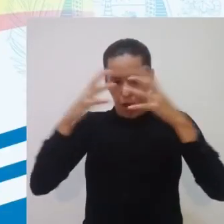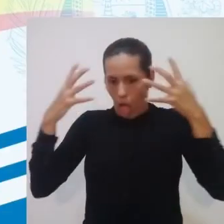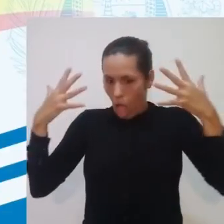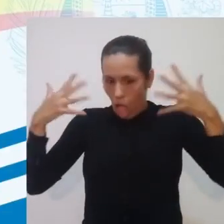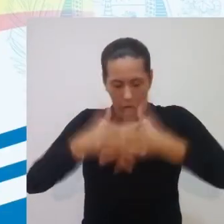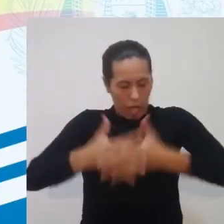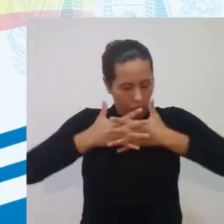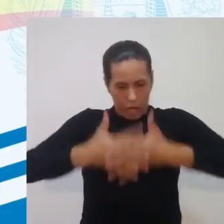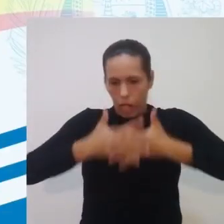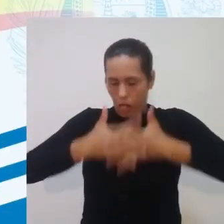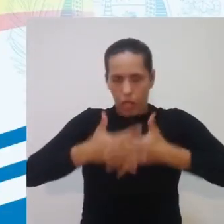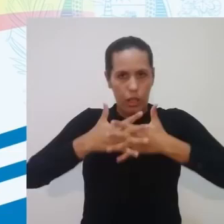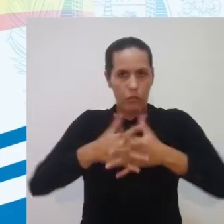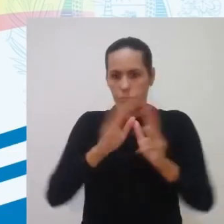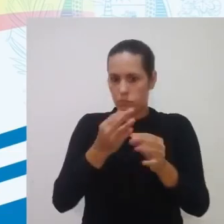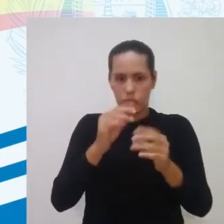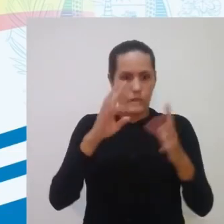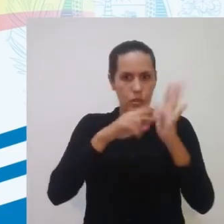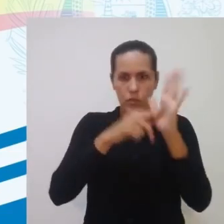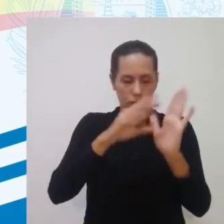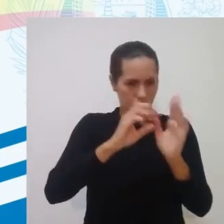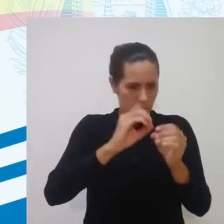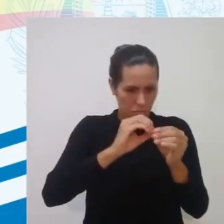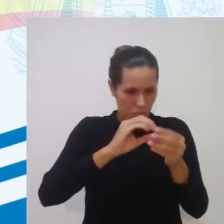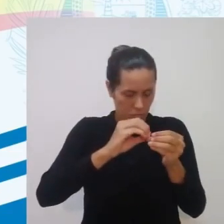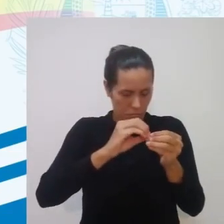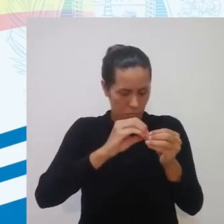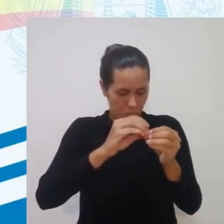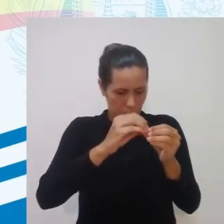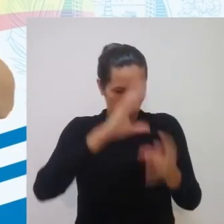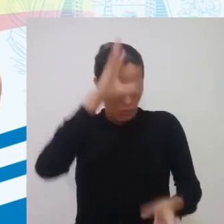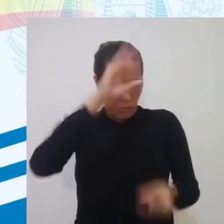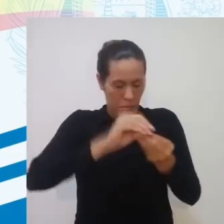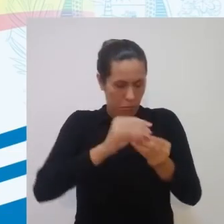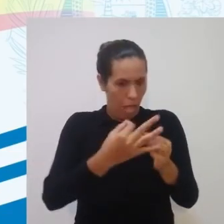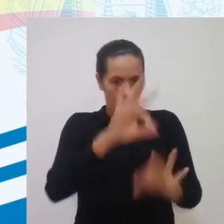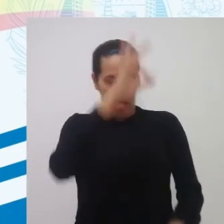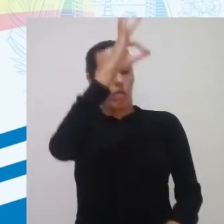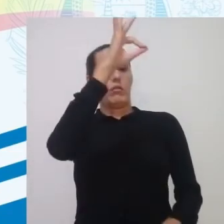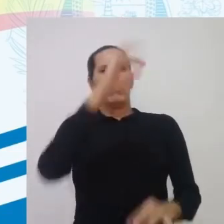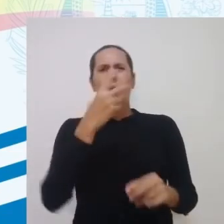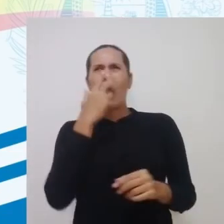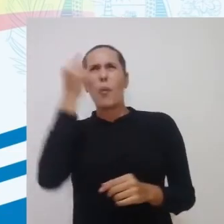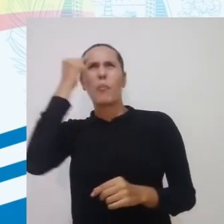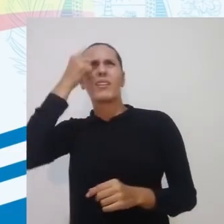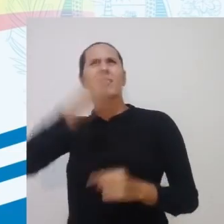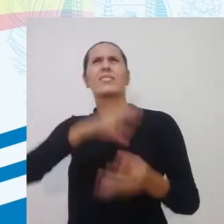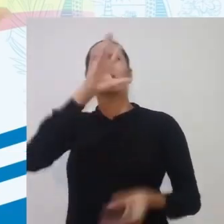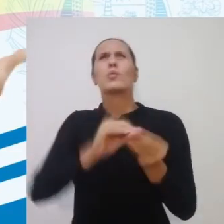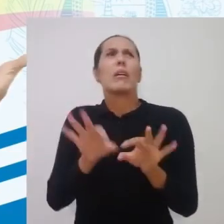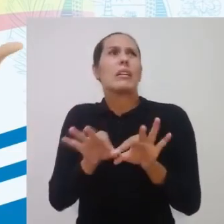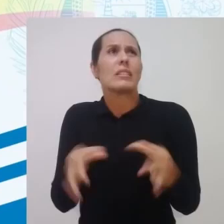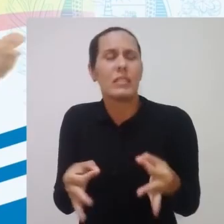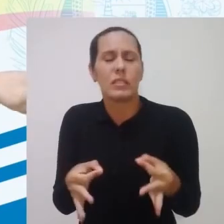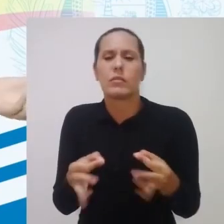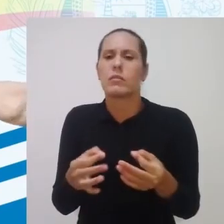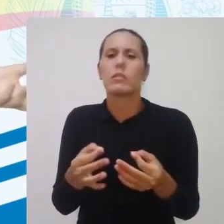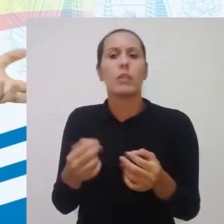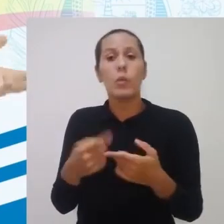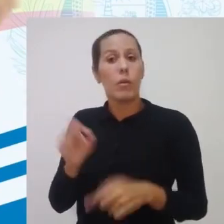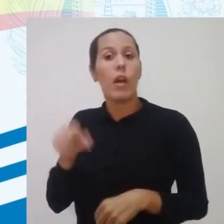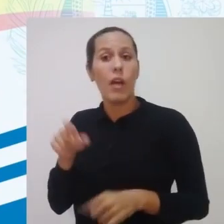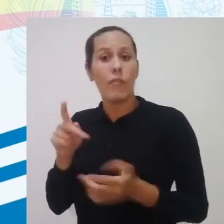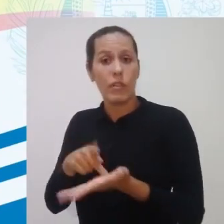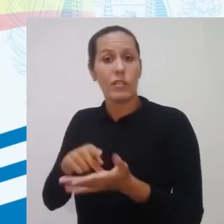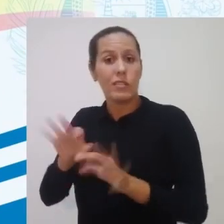minha cabeça dessa definição imensa que você deu. Eu achei que resumo fosse uma coisa simples. Mas a exposição sintetizada nada